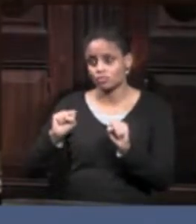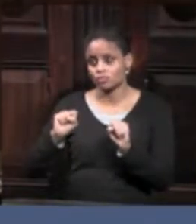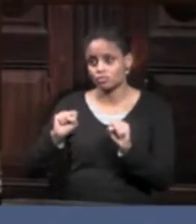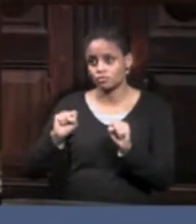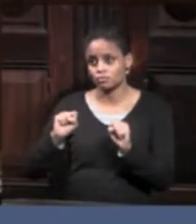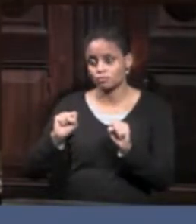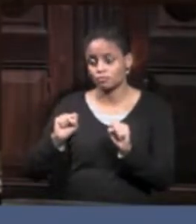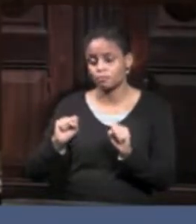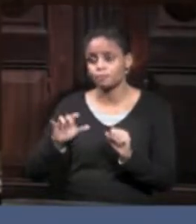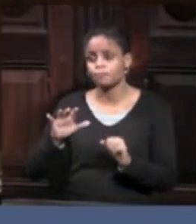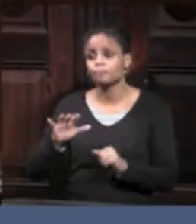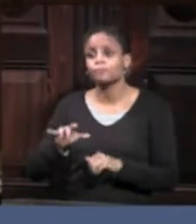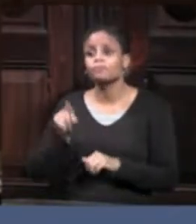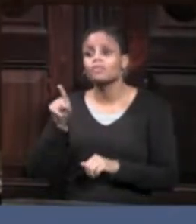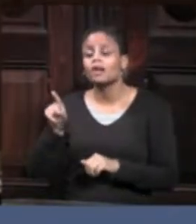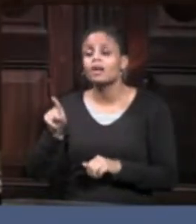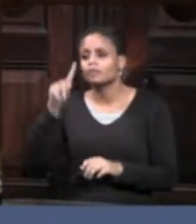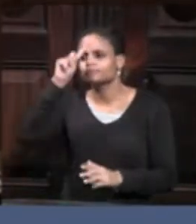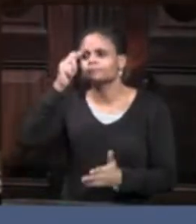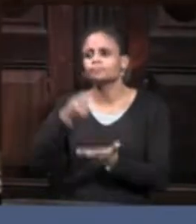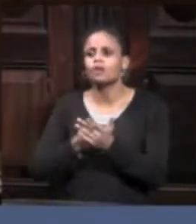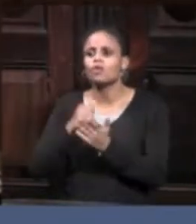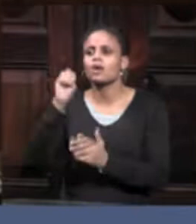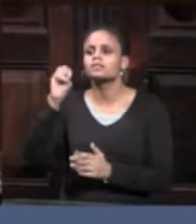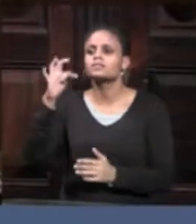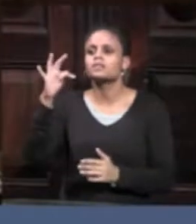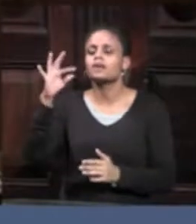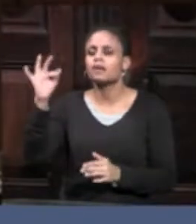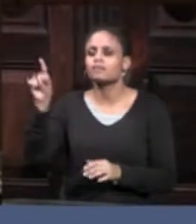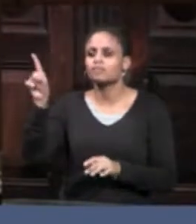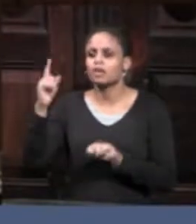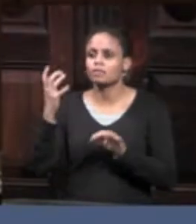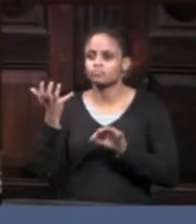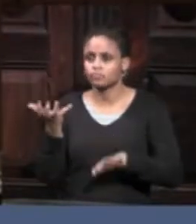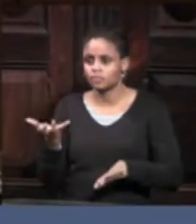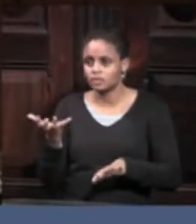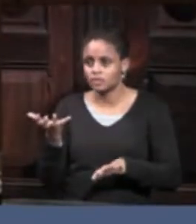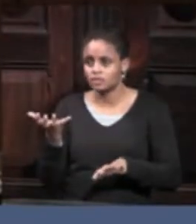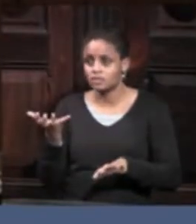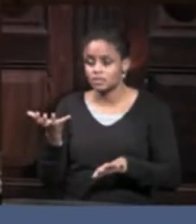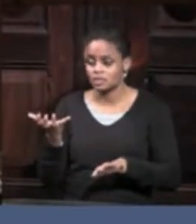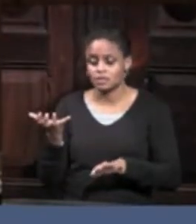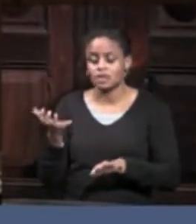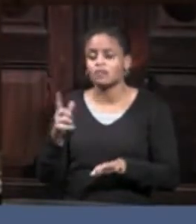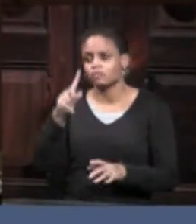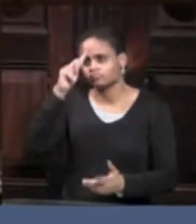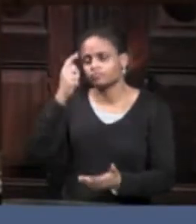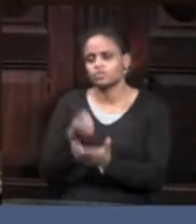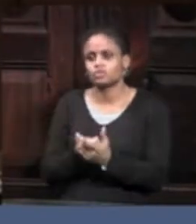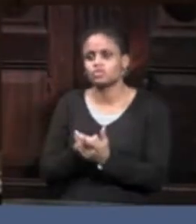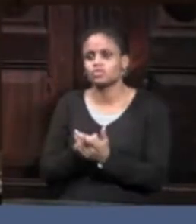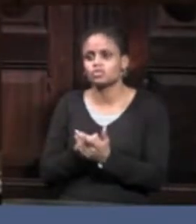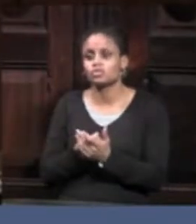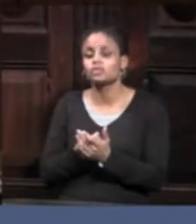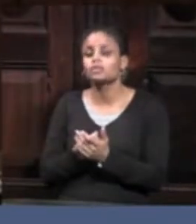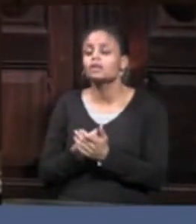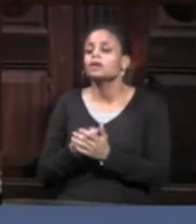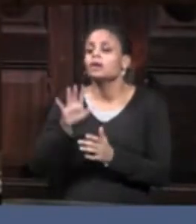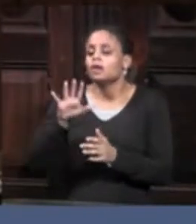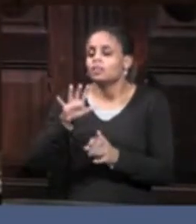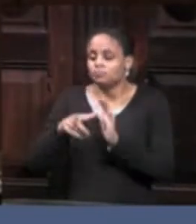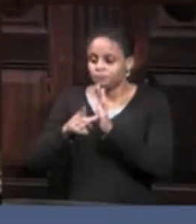Esta decisão será tomada pelo Supremo Tribunal Federal após audiências públicas que serão realizadas, cuja